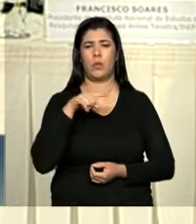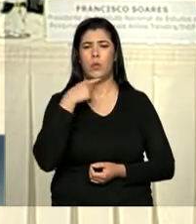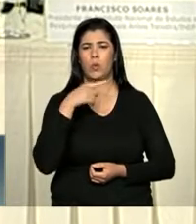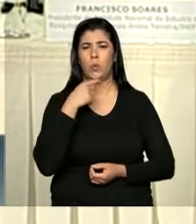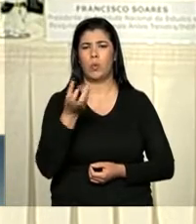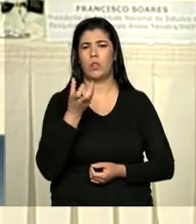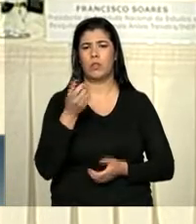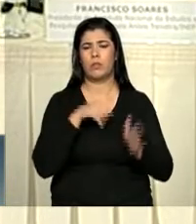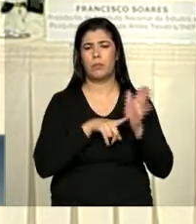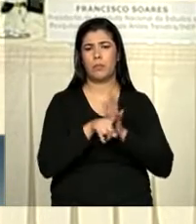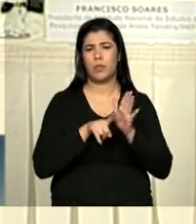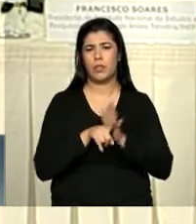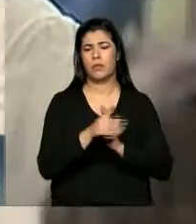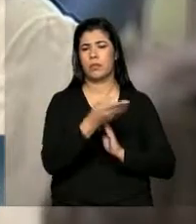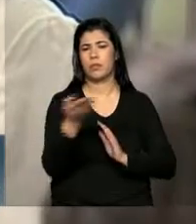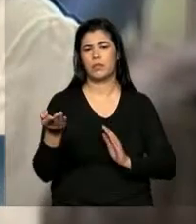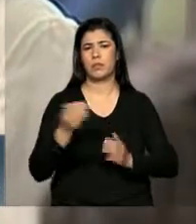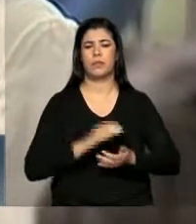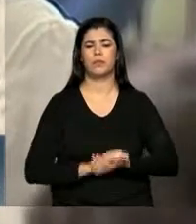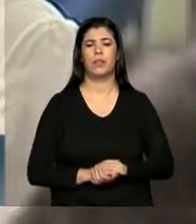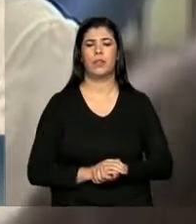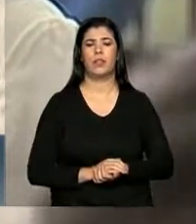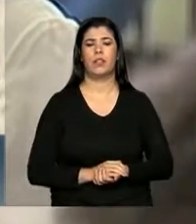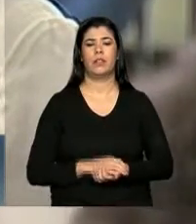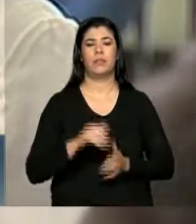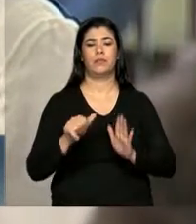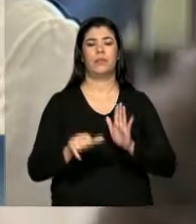queria tirar com os senhores. Primeiro, professor,